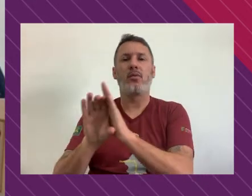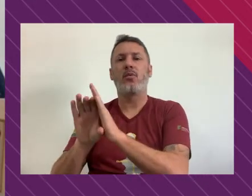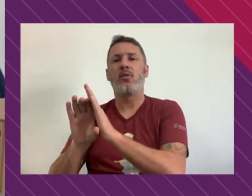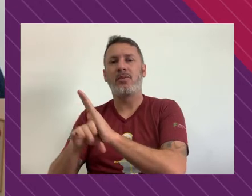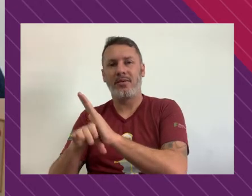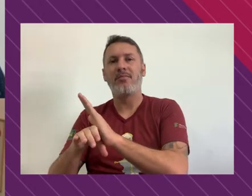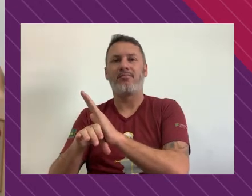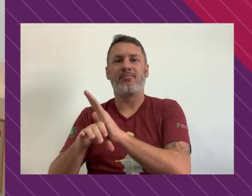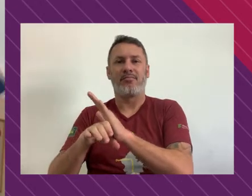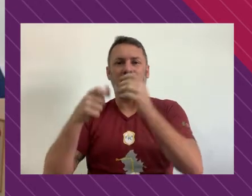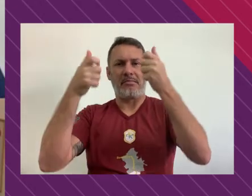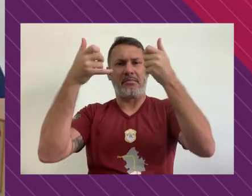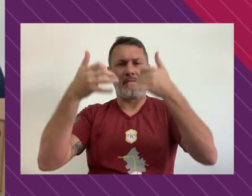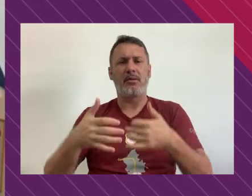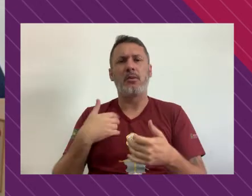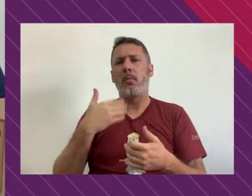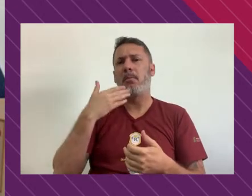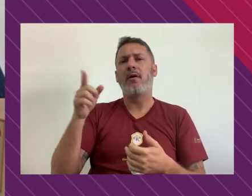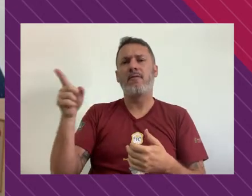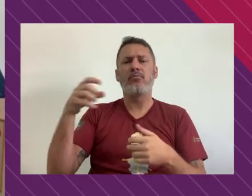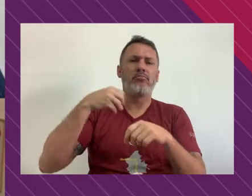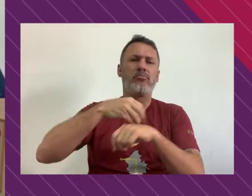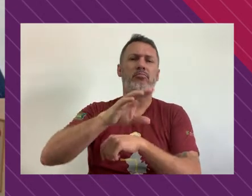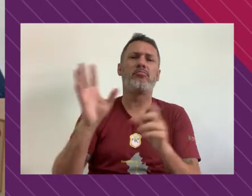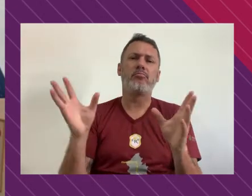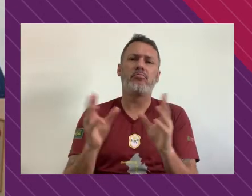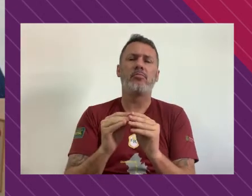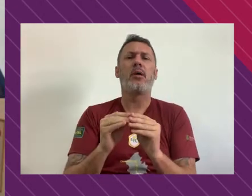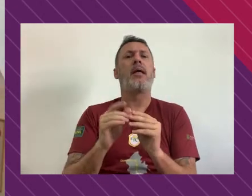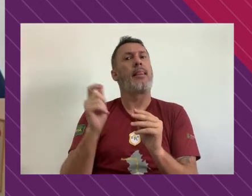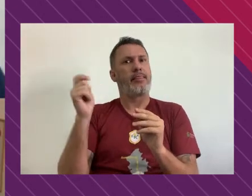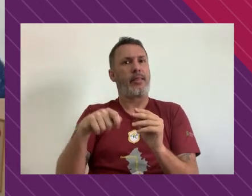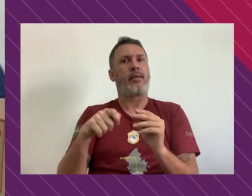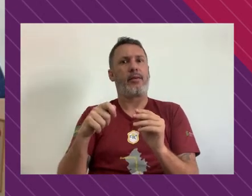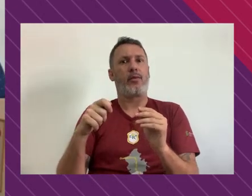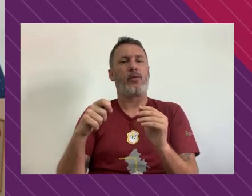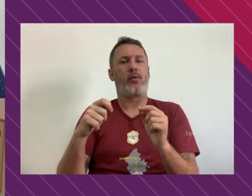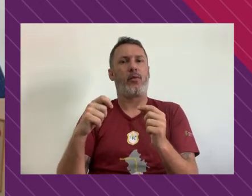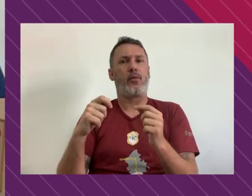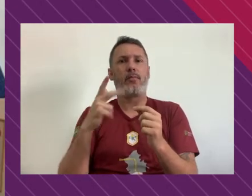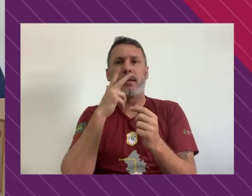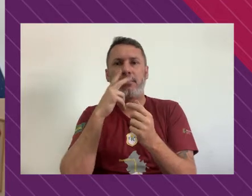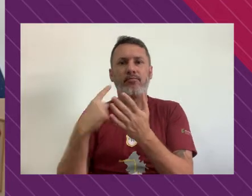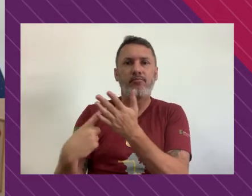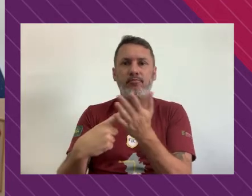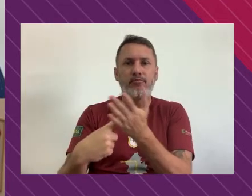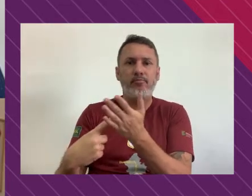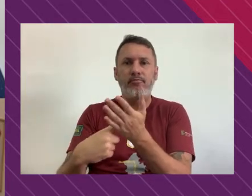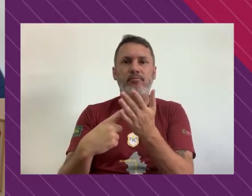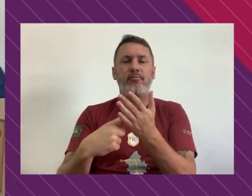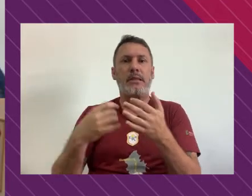conceito de inclusão, e como que essas coisas podem se combinar, né, para a gente ter uma